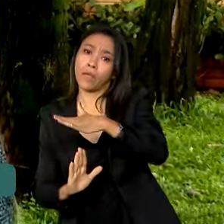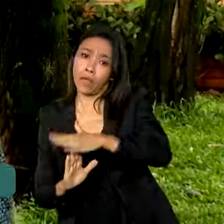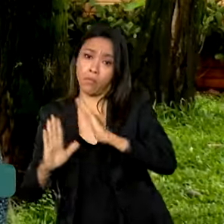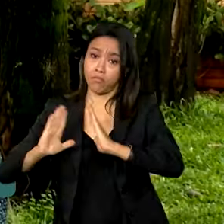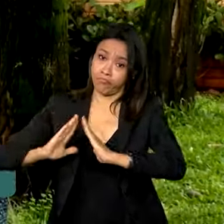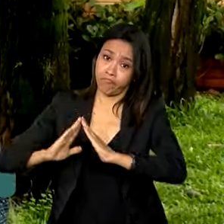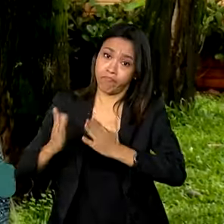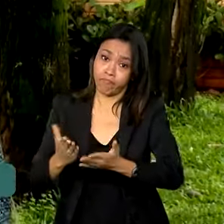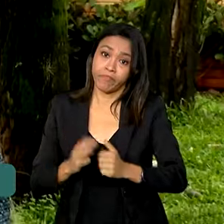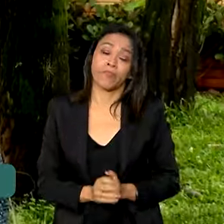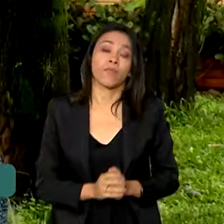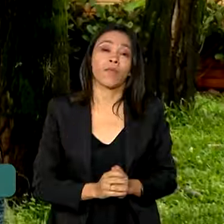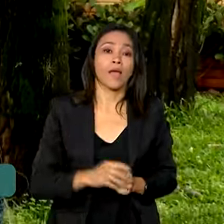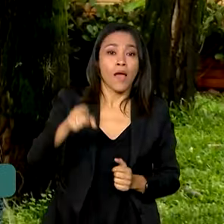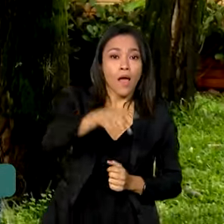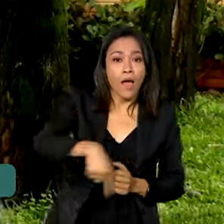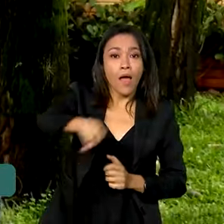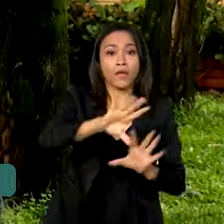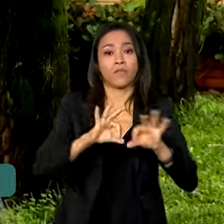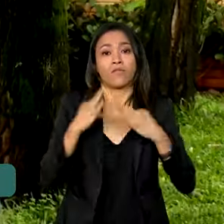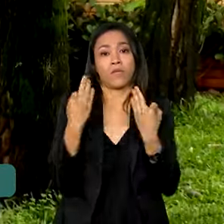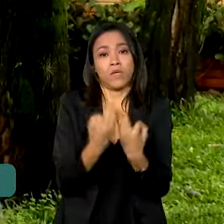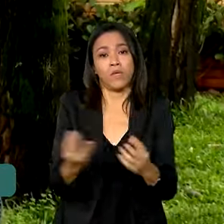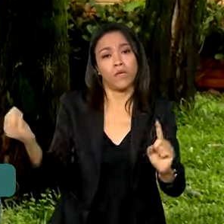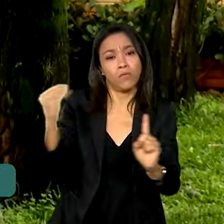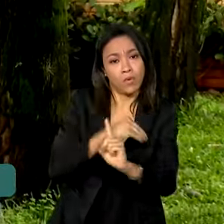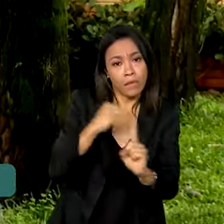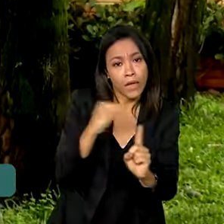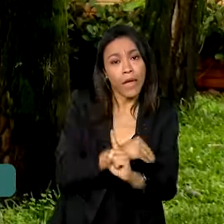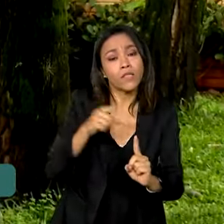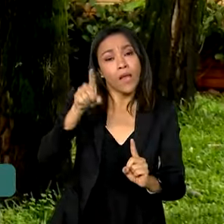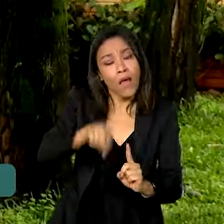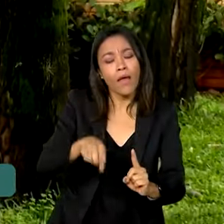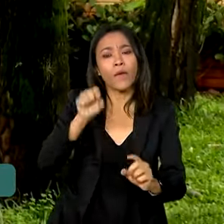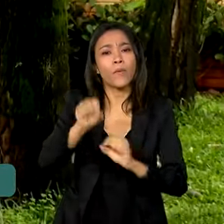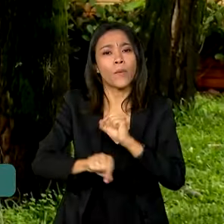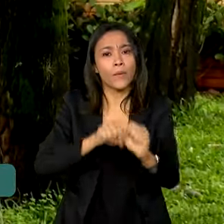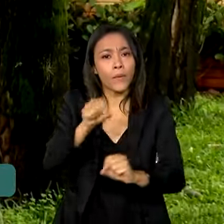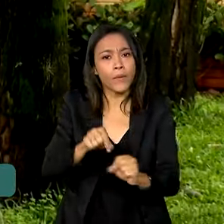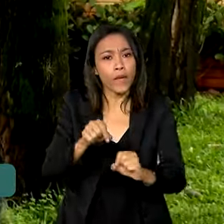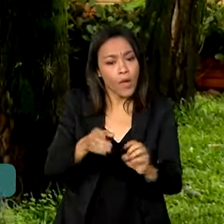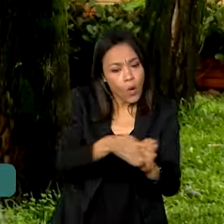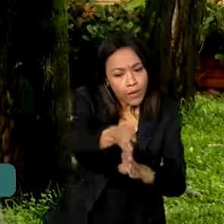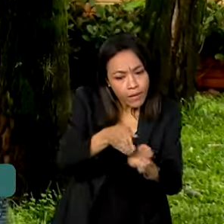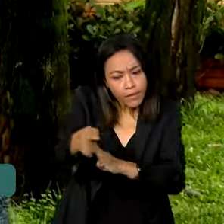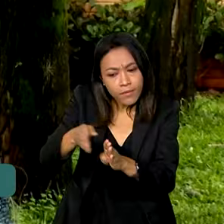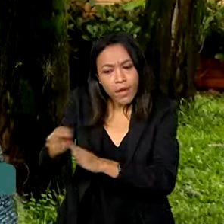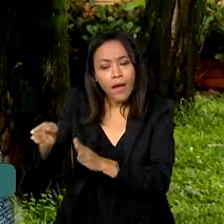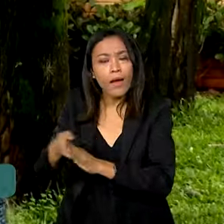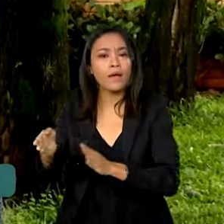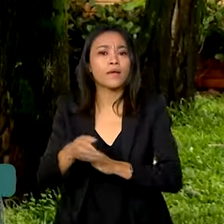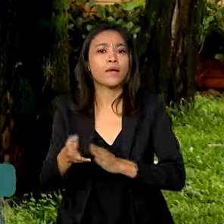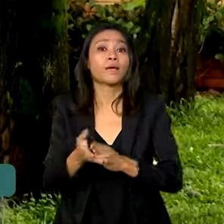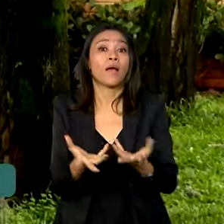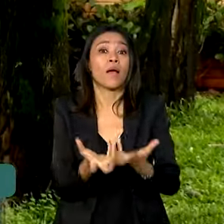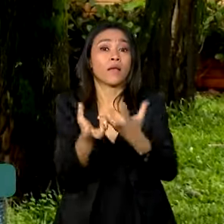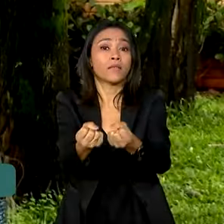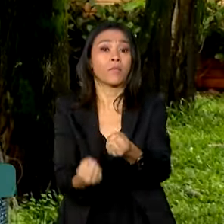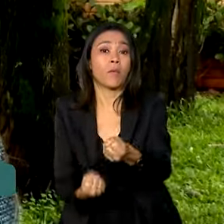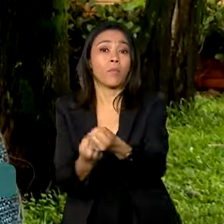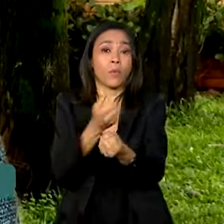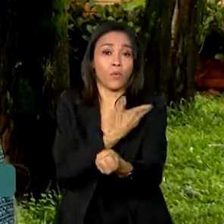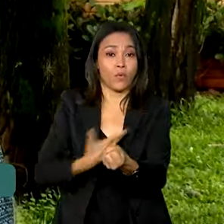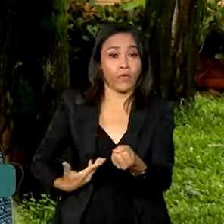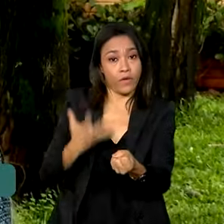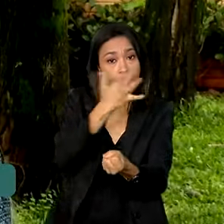As famílias em situação de vulnerabilidade são conduzidas para serem integradas aos programas sociais do governo federal, como